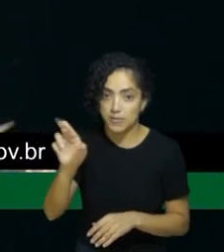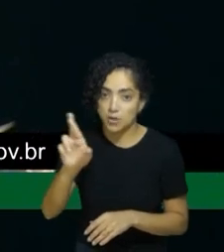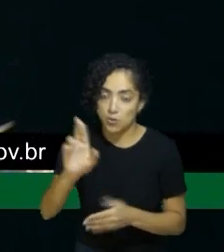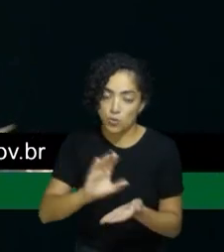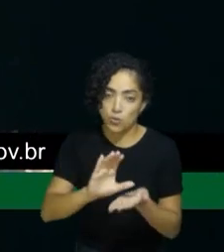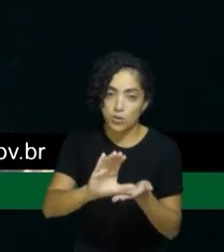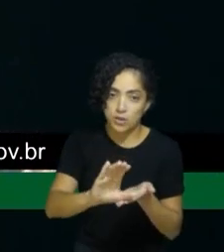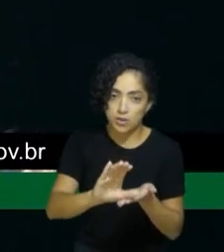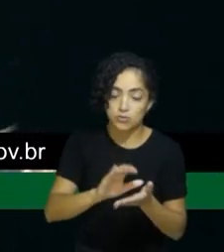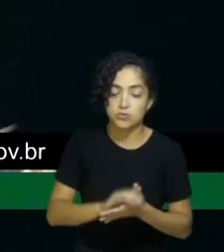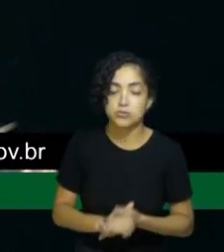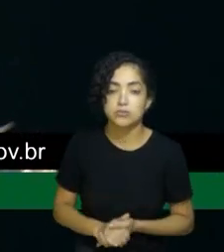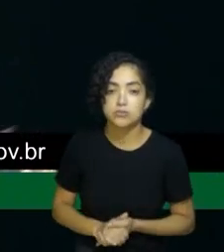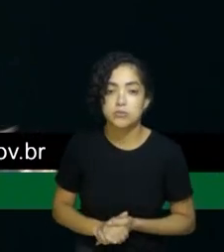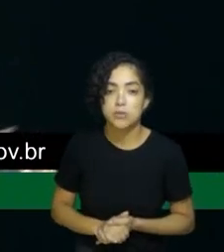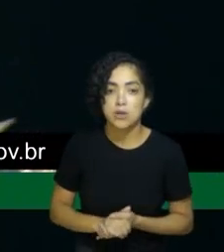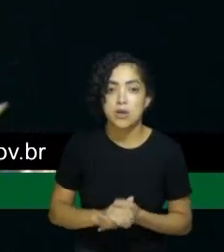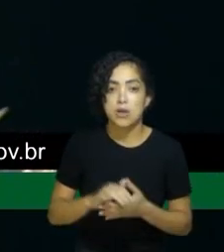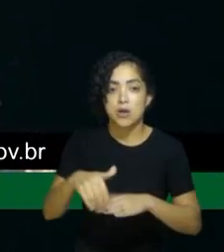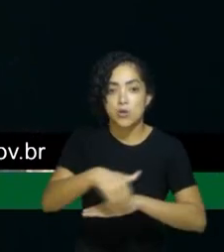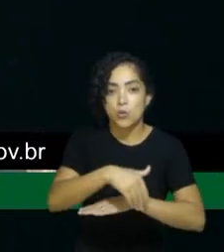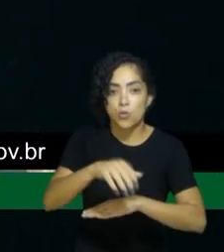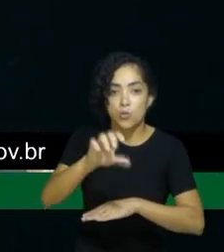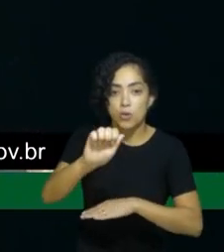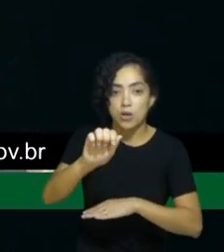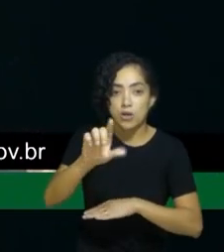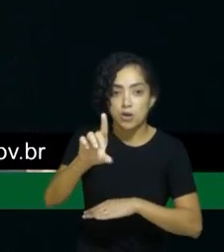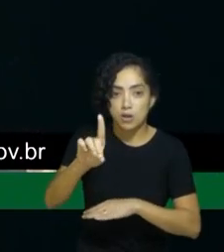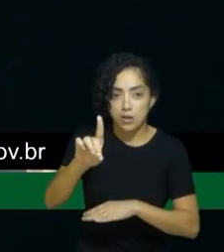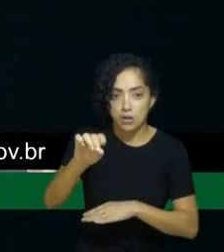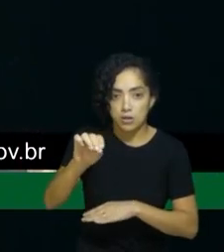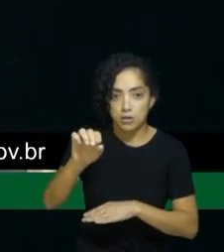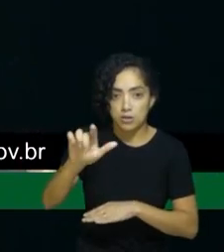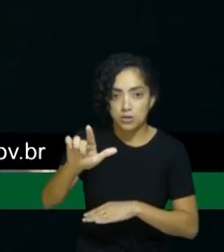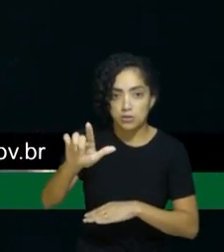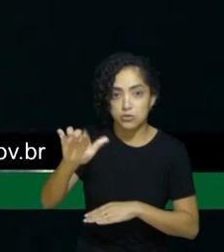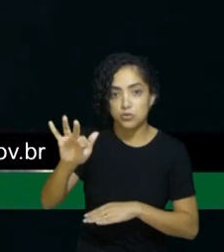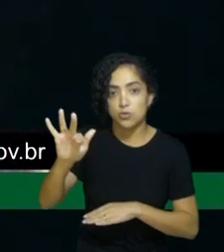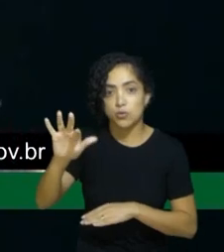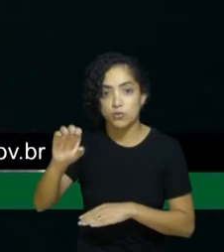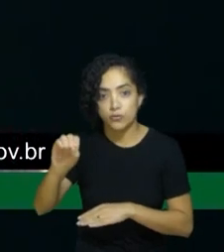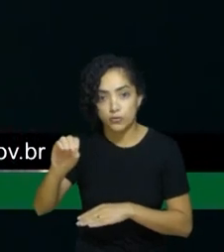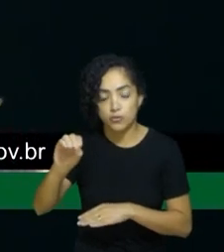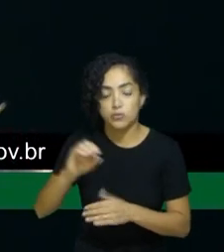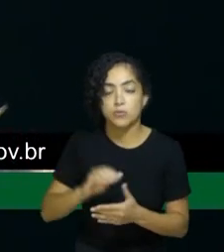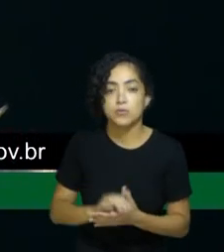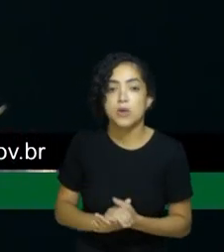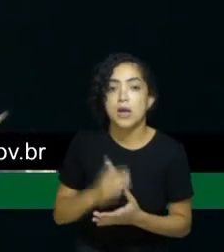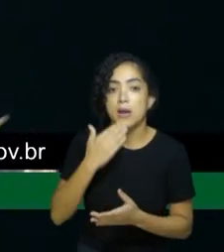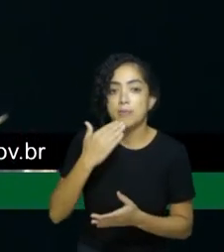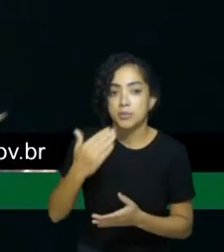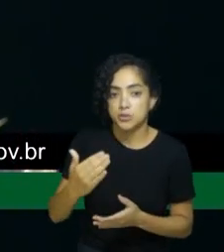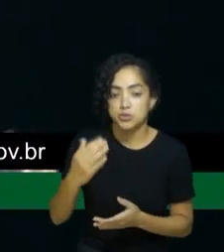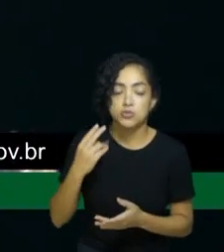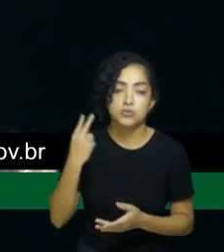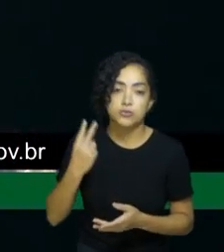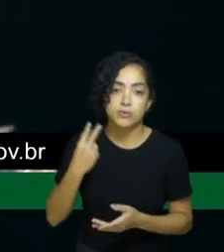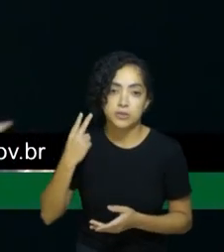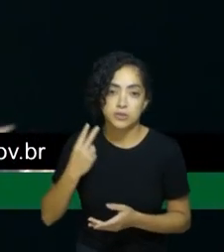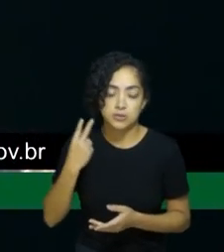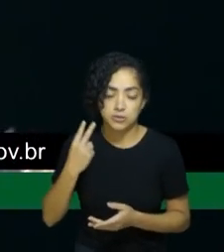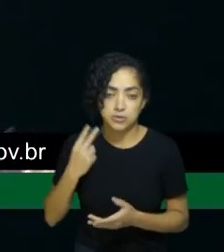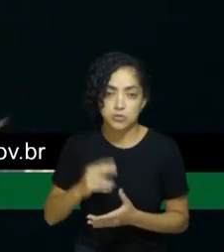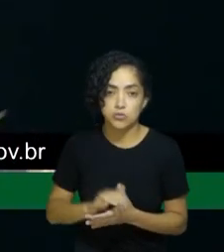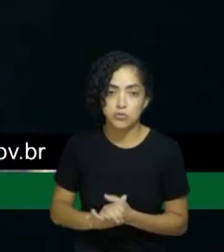Adolfo schumaker r$ 9.000 essa sim viu delegado Egídio a pedido do vereador Gugu